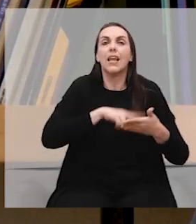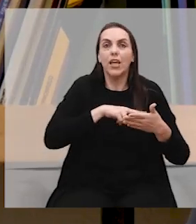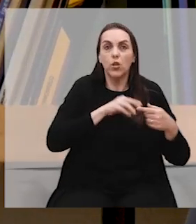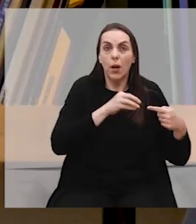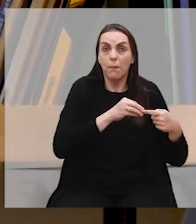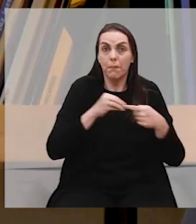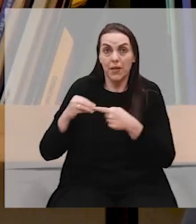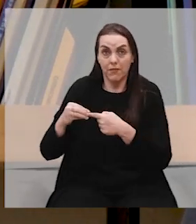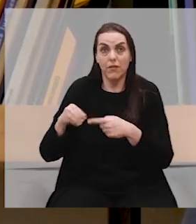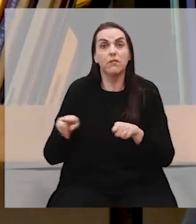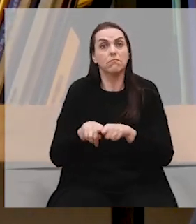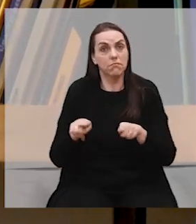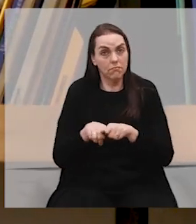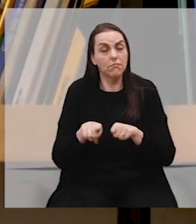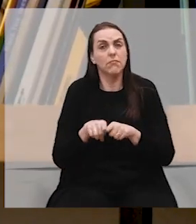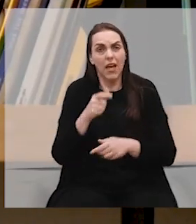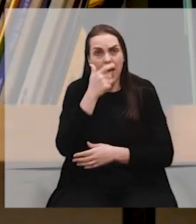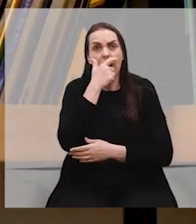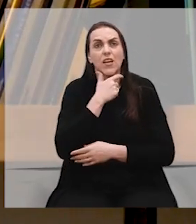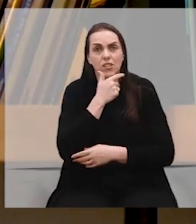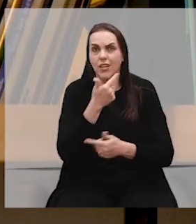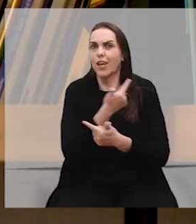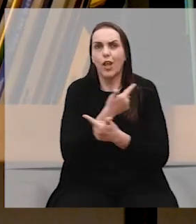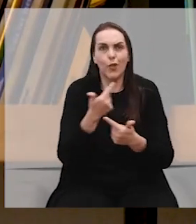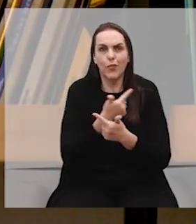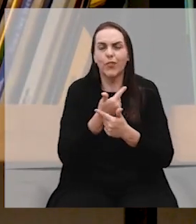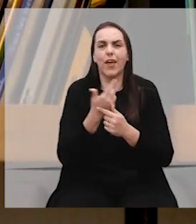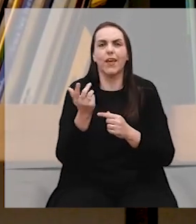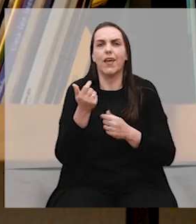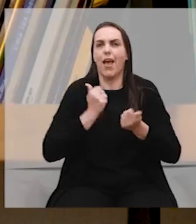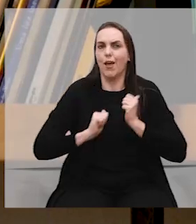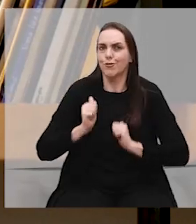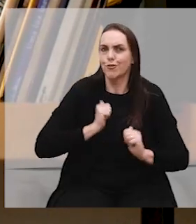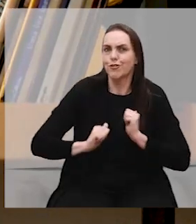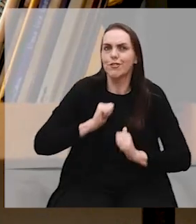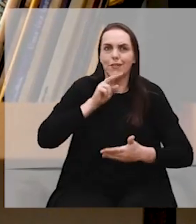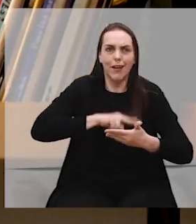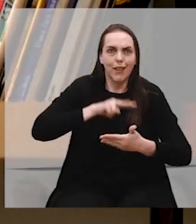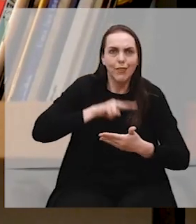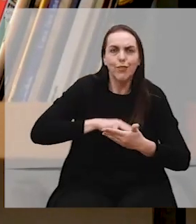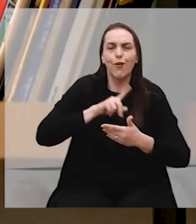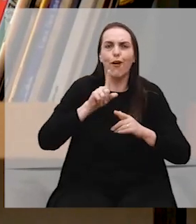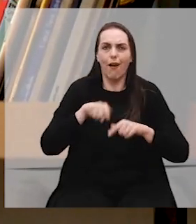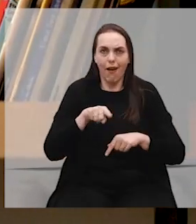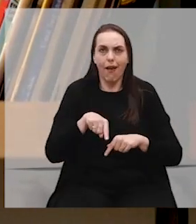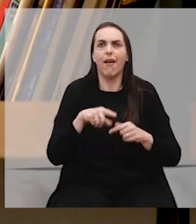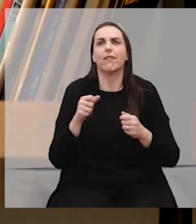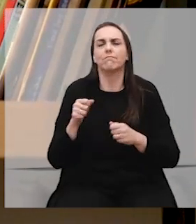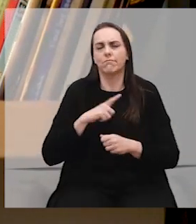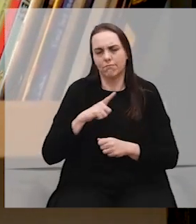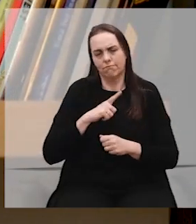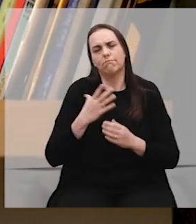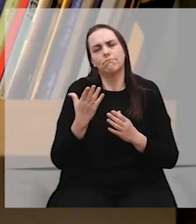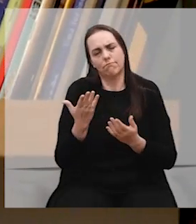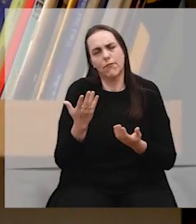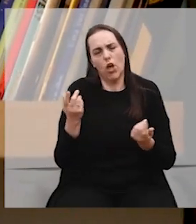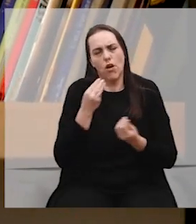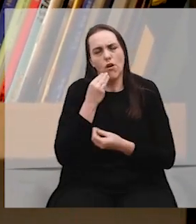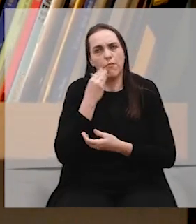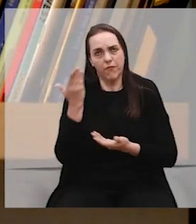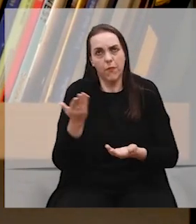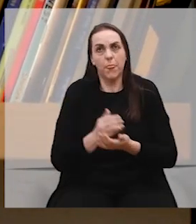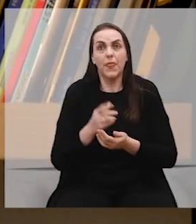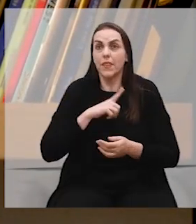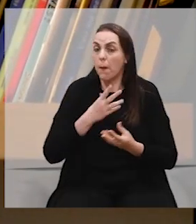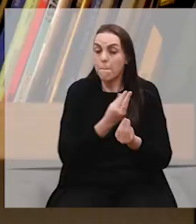periferia. Achar que não tem leitores, artistas na periferia, a gente está completamente enganada, né? Então, assim, e